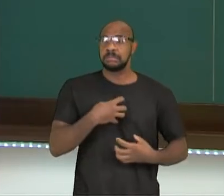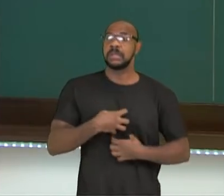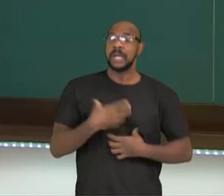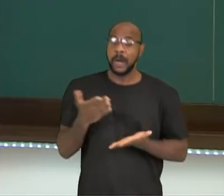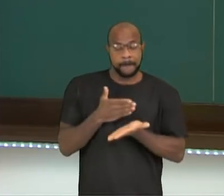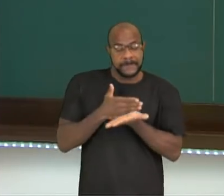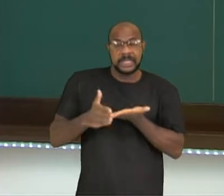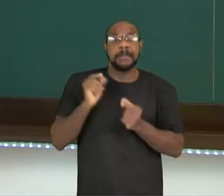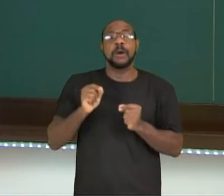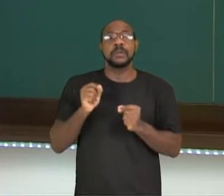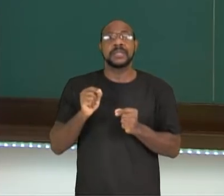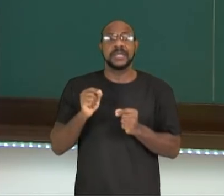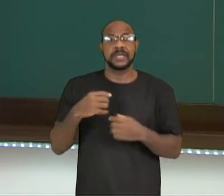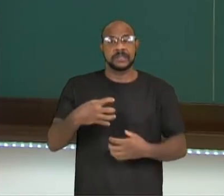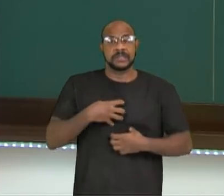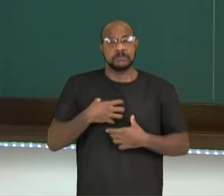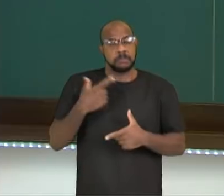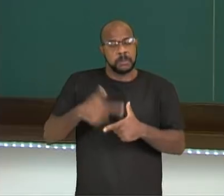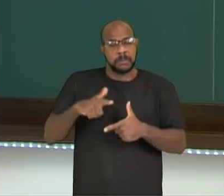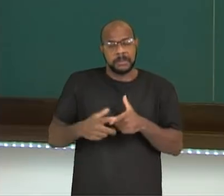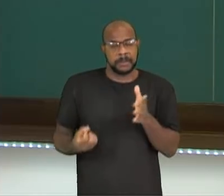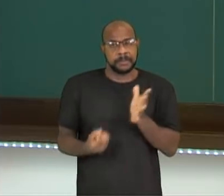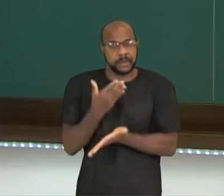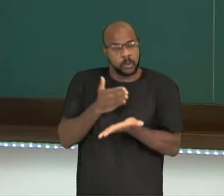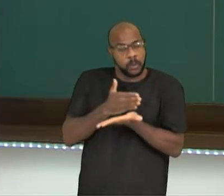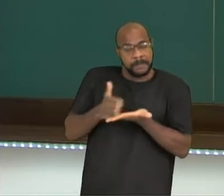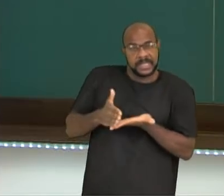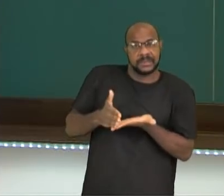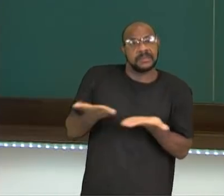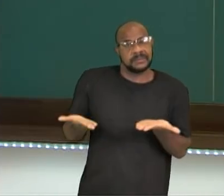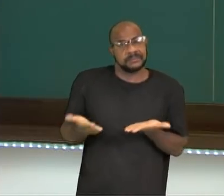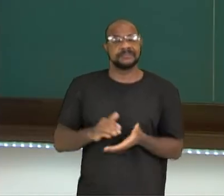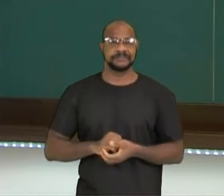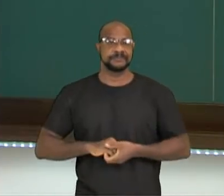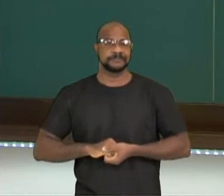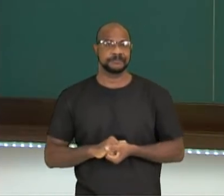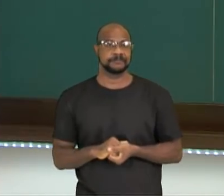principais sintomas, né, desse problema, da gastrite, tá?